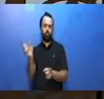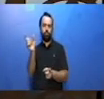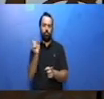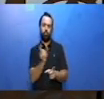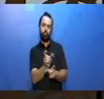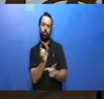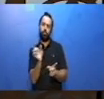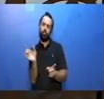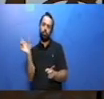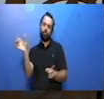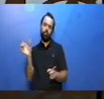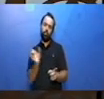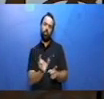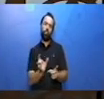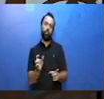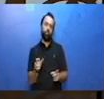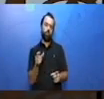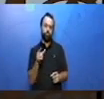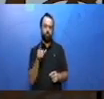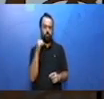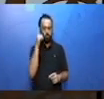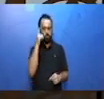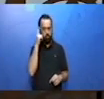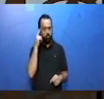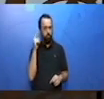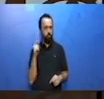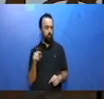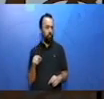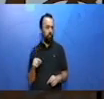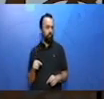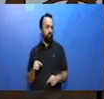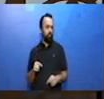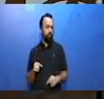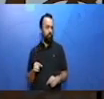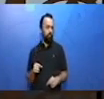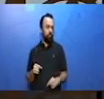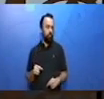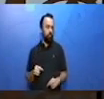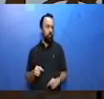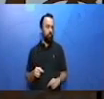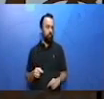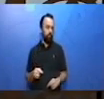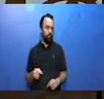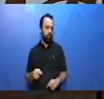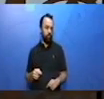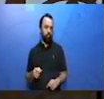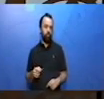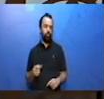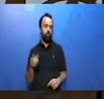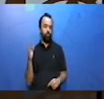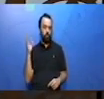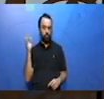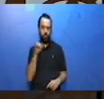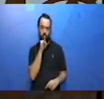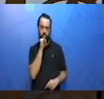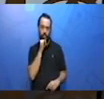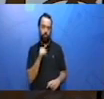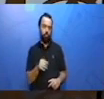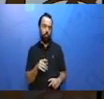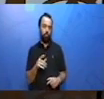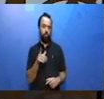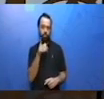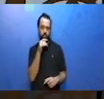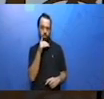desses. Vai pensando aí e tentando adivinhar onde vai cada um desses aqui. Olha aqui, ó. Abastecimento de